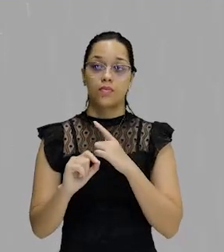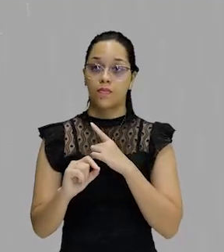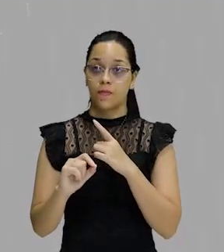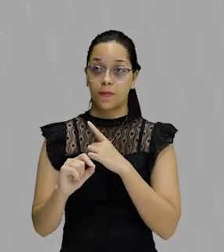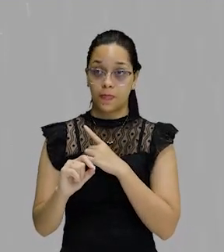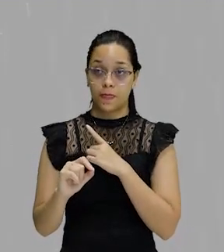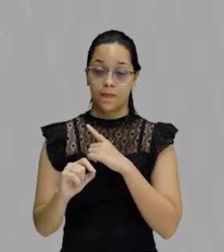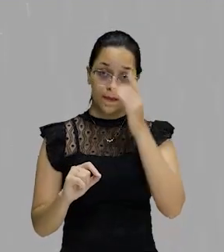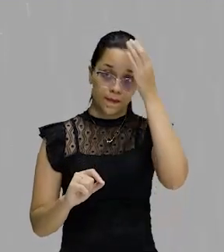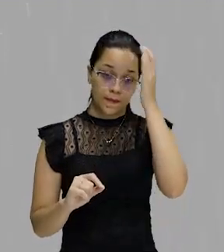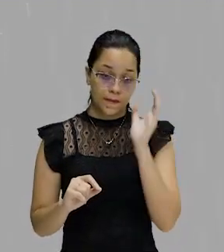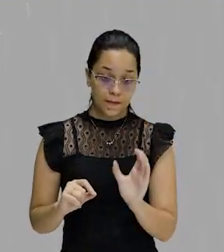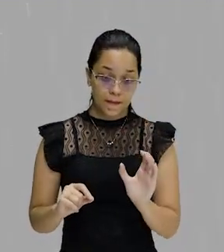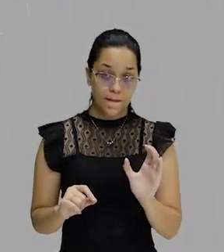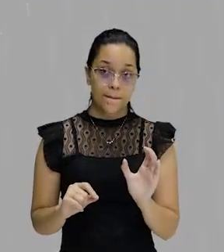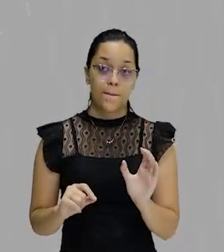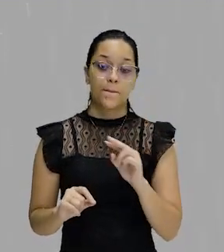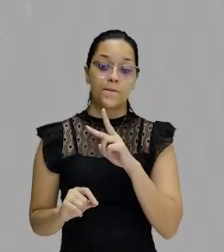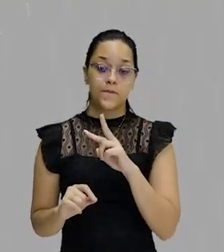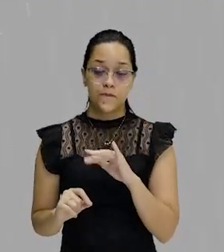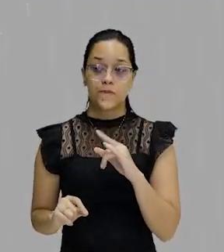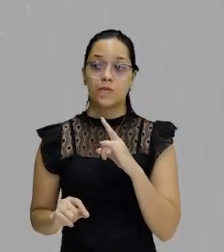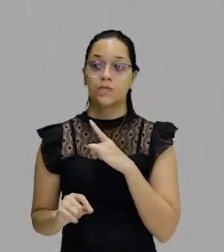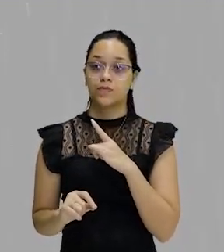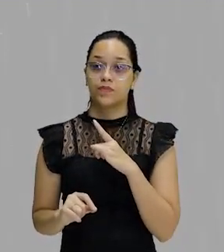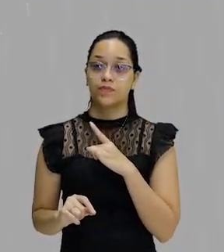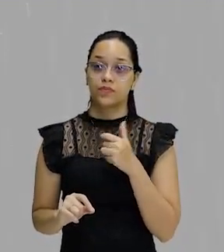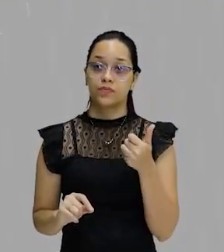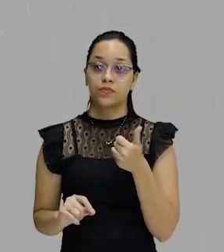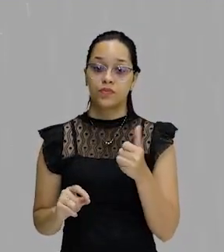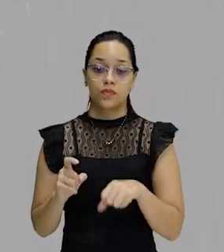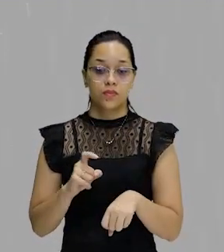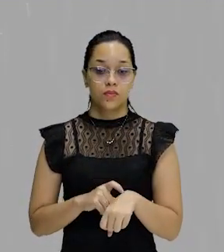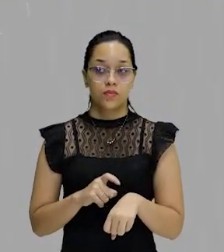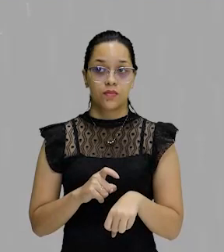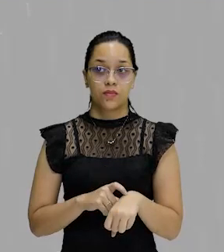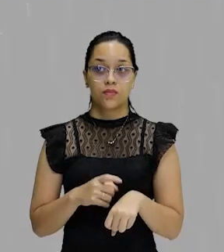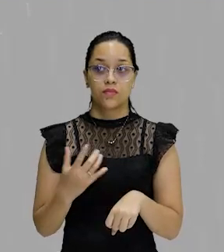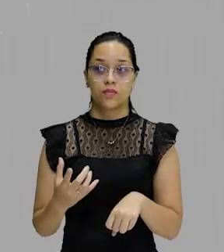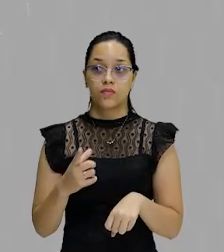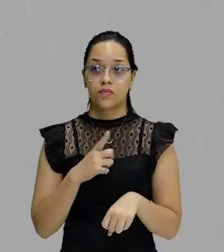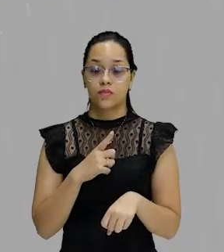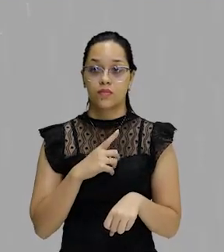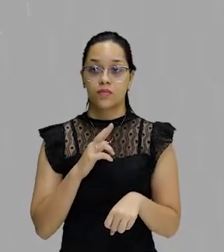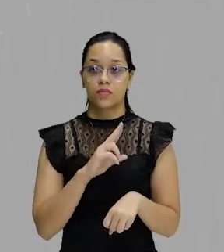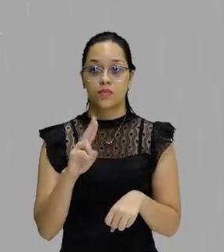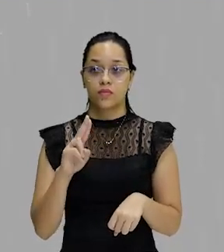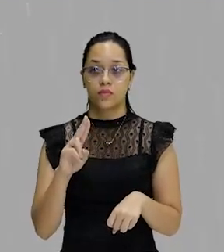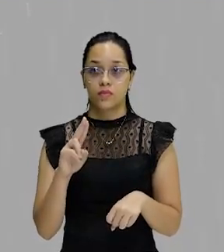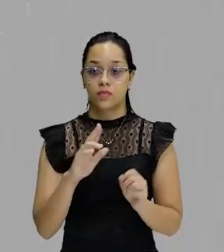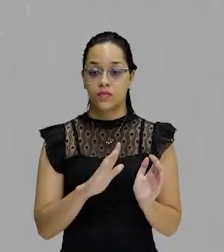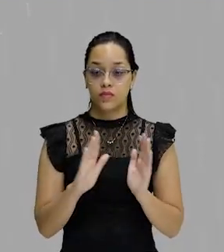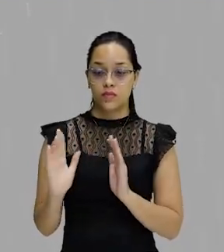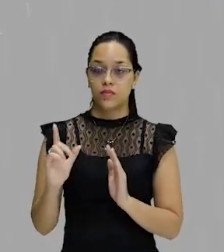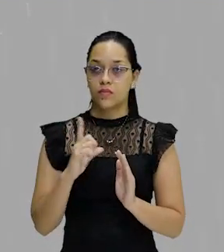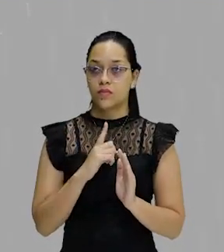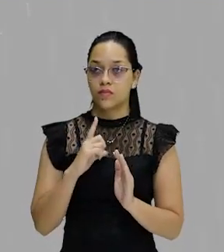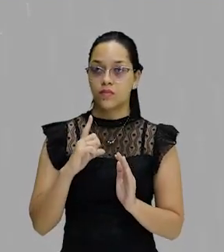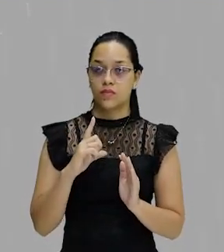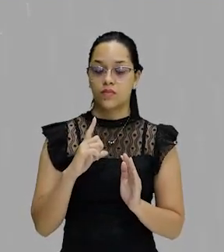o Renascimento Cultural, ele vai se ambientar, no primeiro momento, ali na chamada fase do